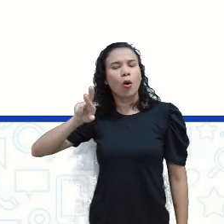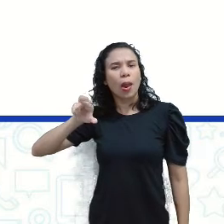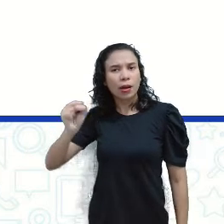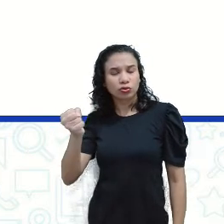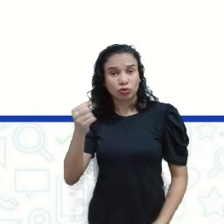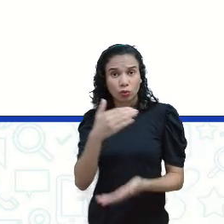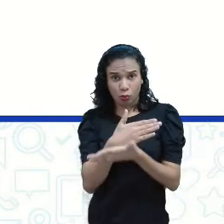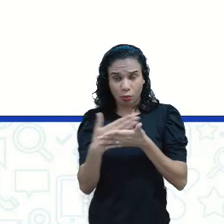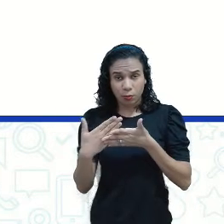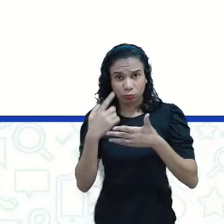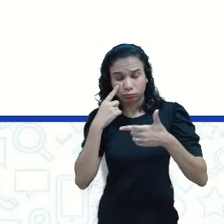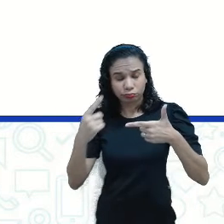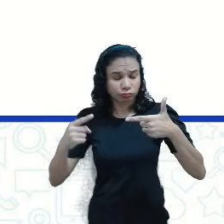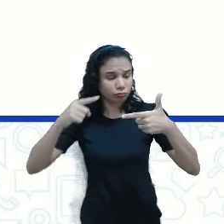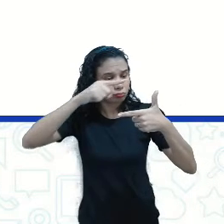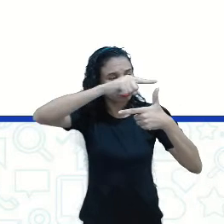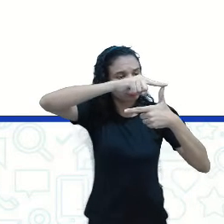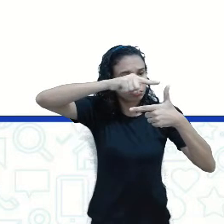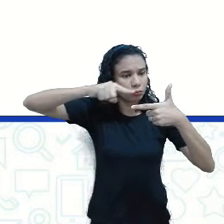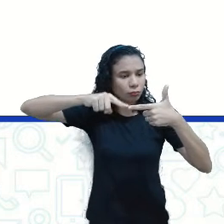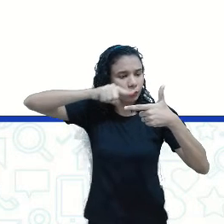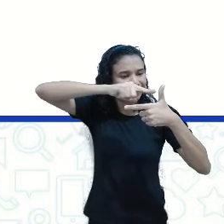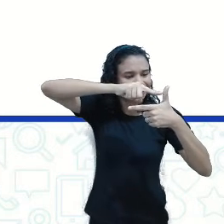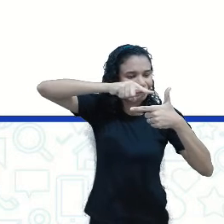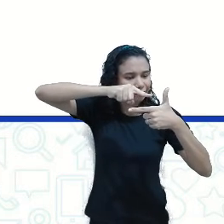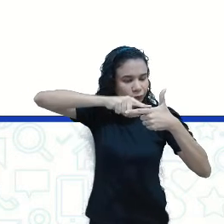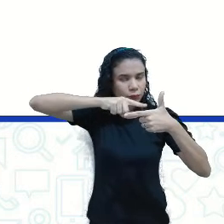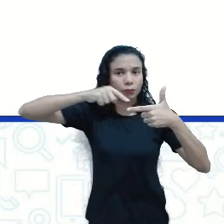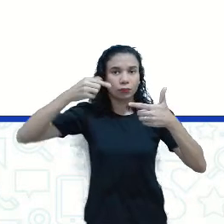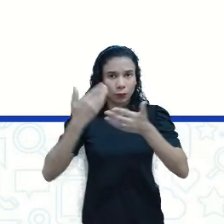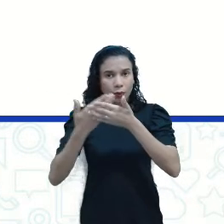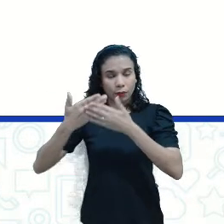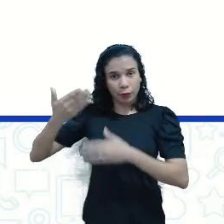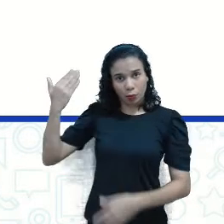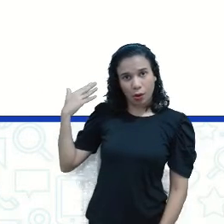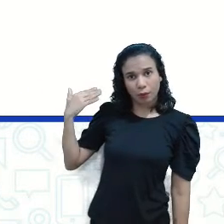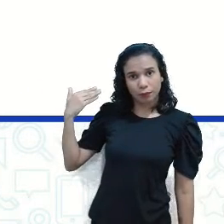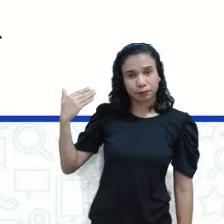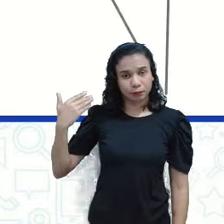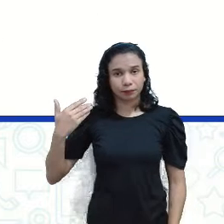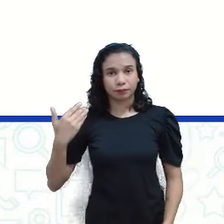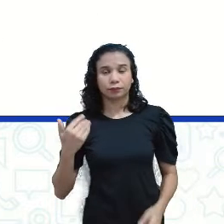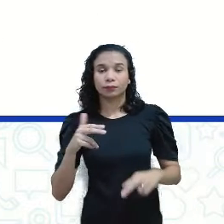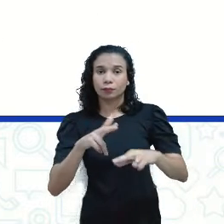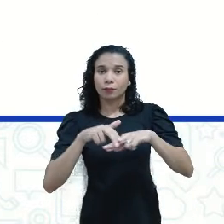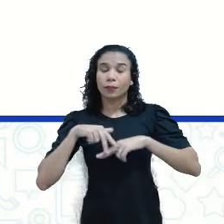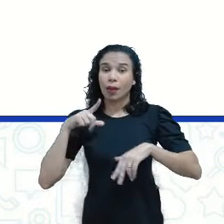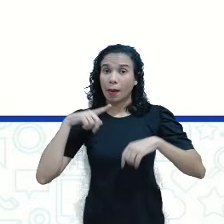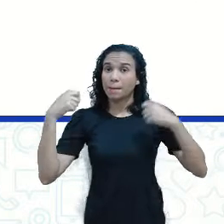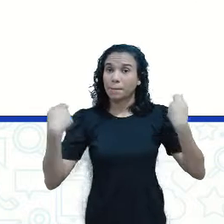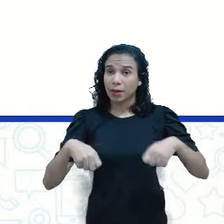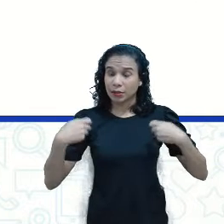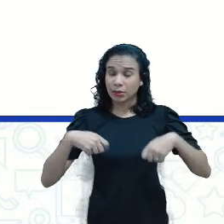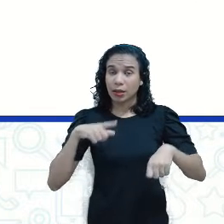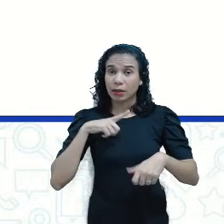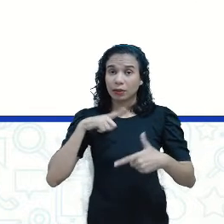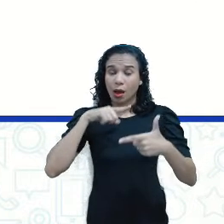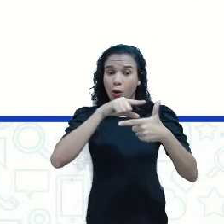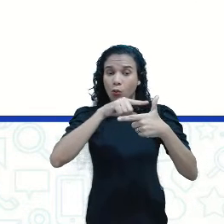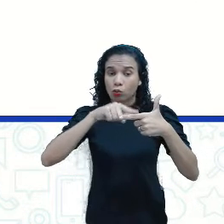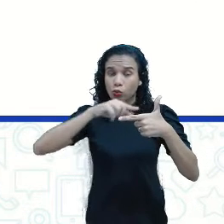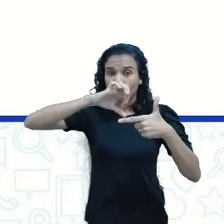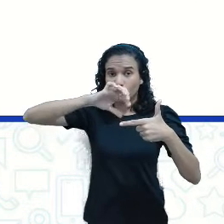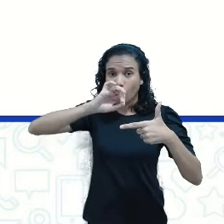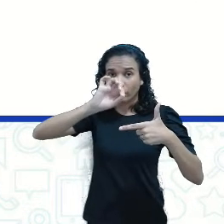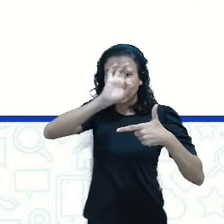pirâmide e formava um triângulo retângulo que nem a gente falou na aula anterior, junto com Mardoc. E esse triângulo retângulo tem que formar 90 graus. Ele